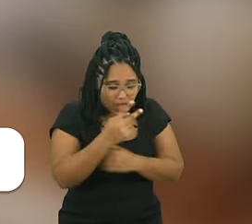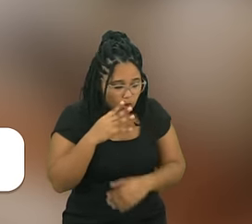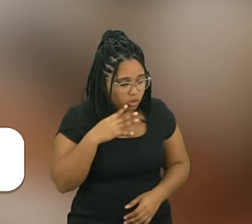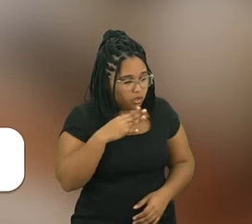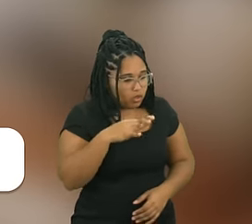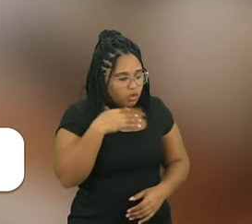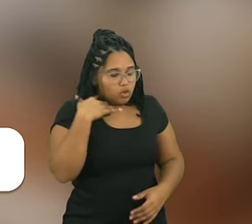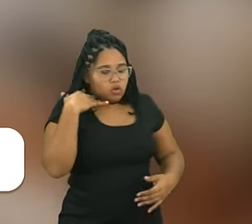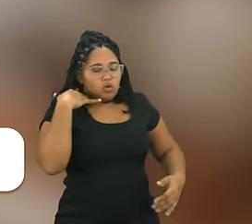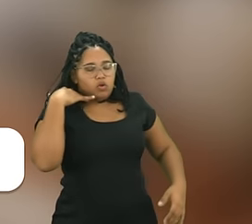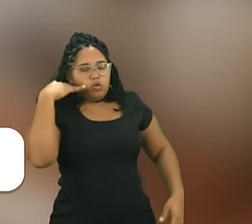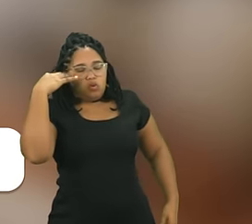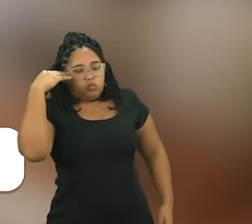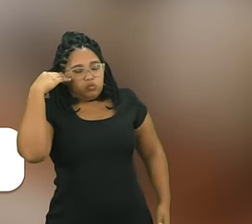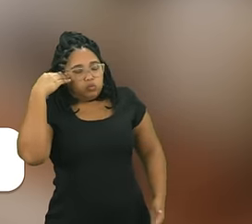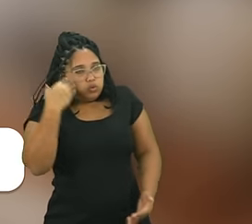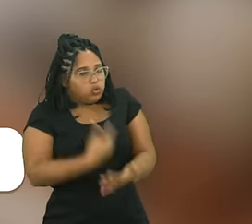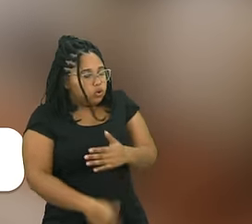imagem.